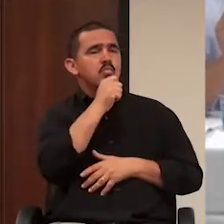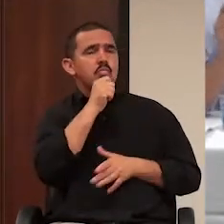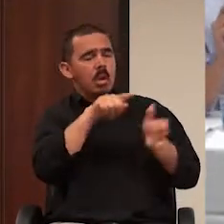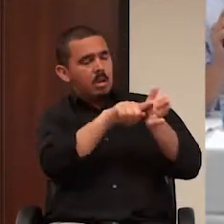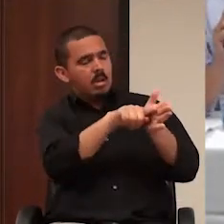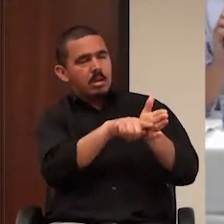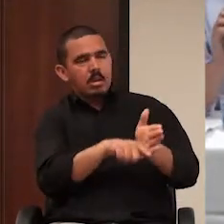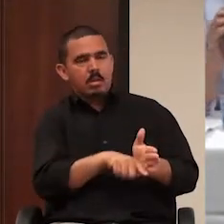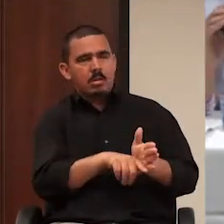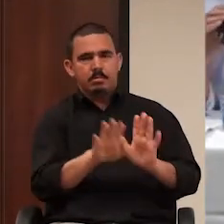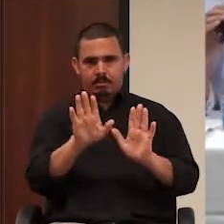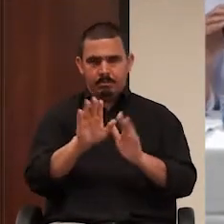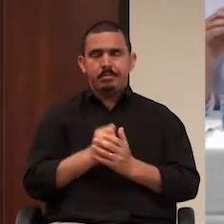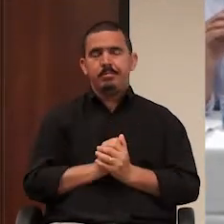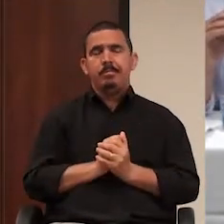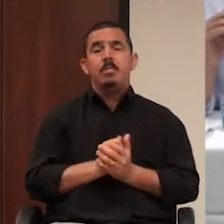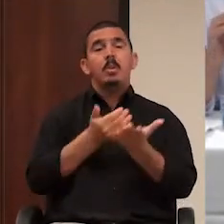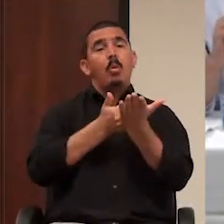Logo no começo do processo,